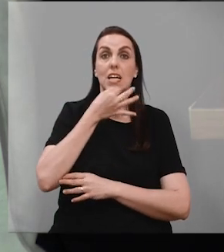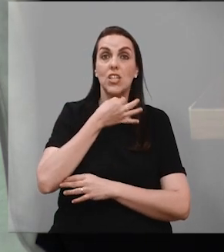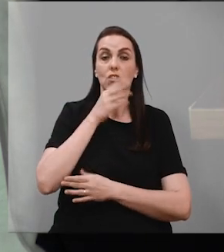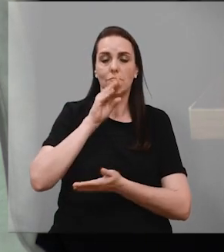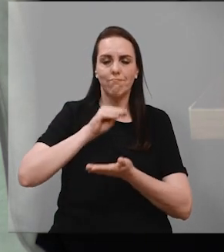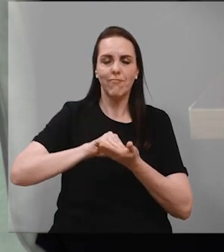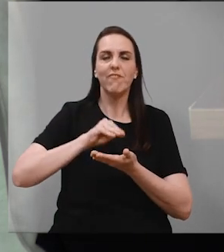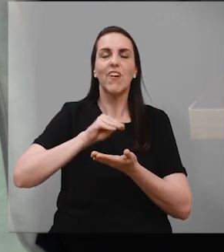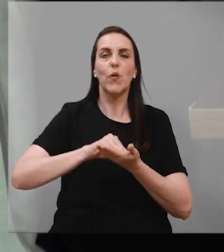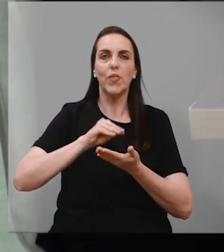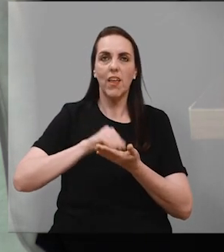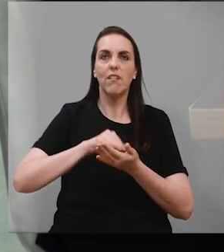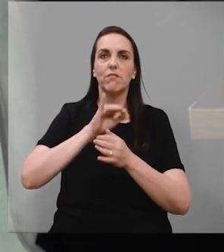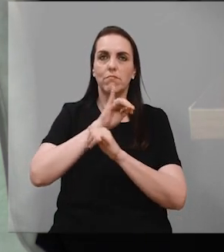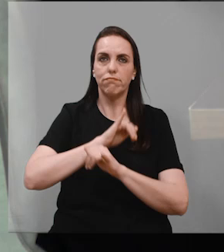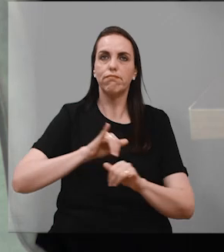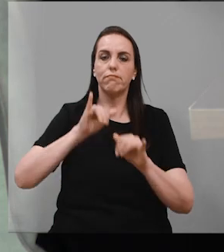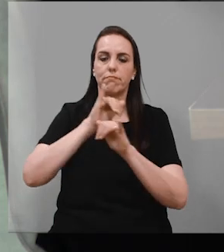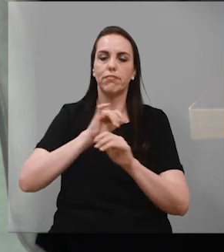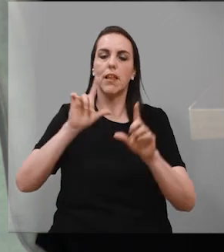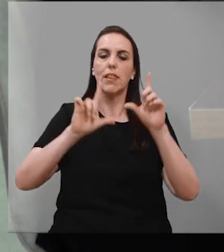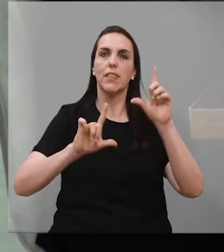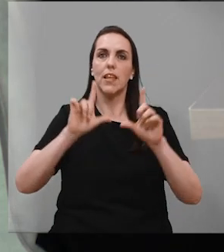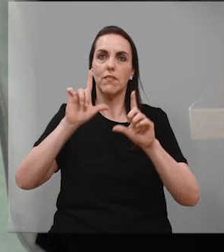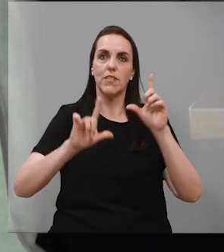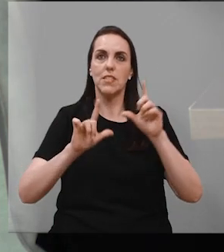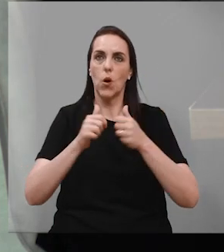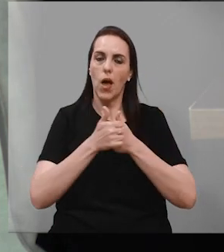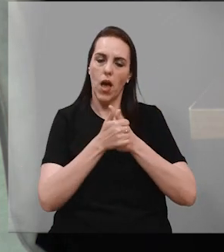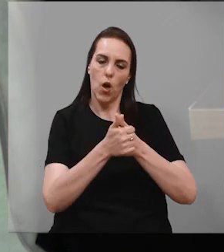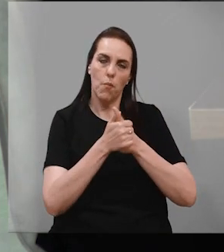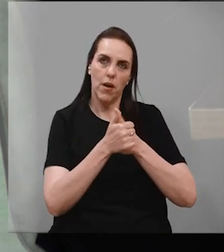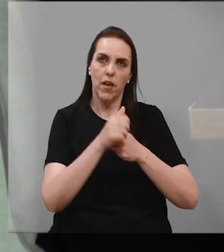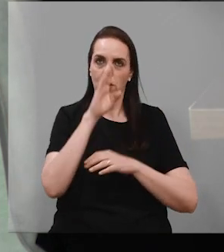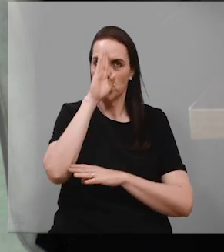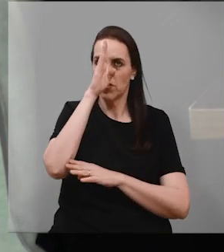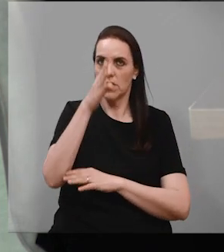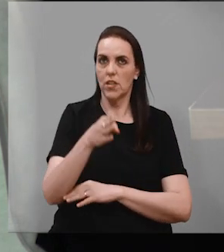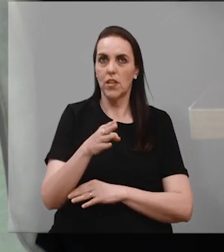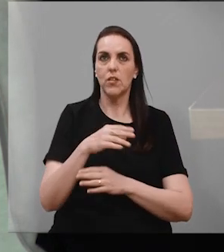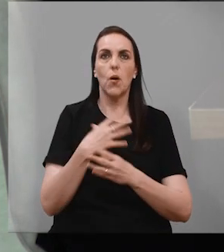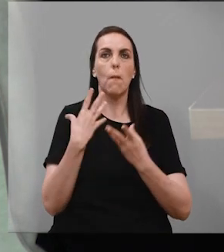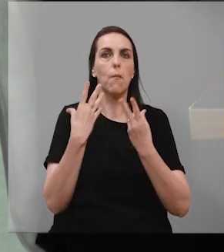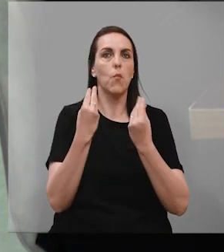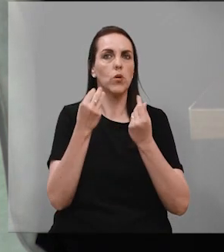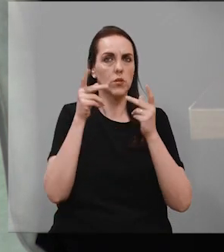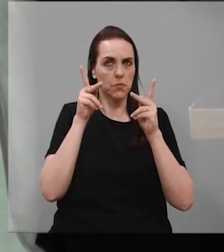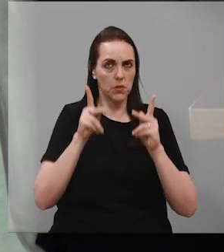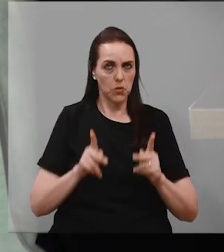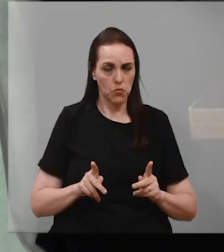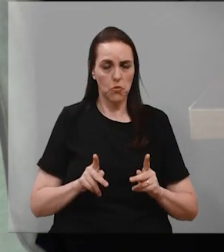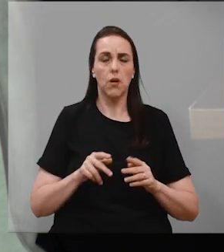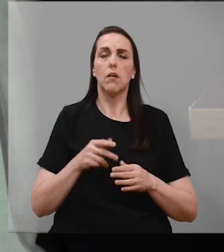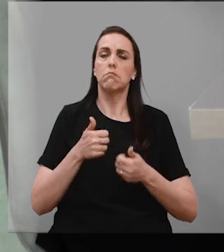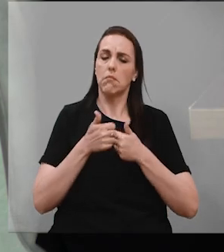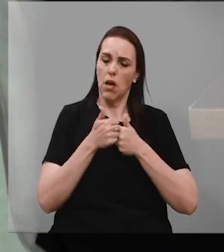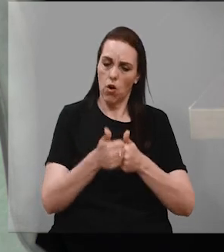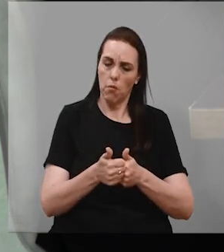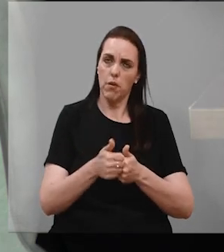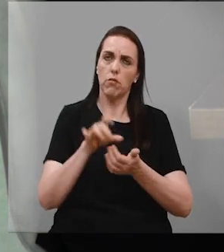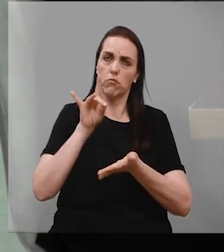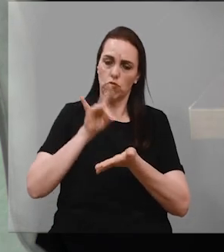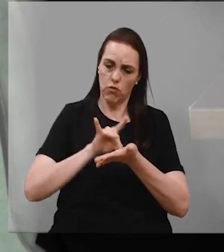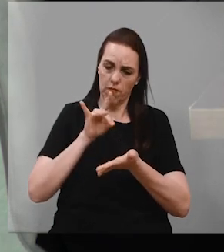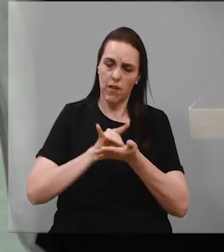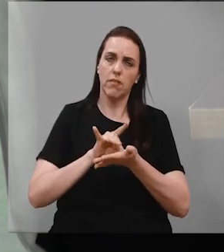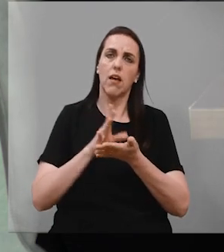uma carência de ter um veículo de TV acompanhando direto, tanto que teve um monte de gente que acompanhou de fato